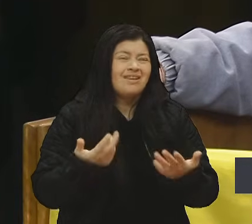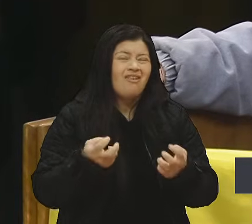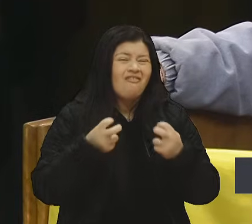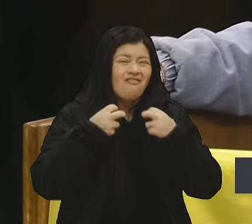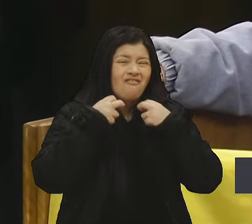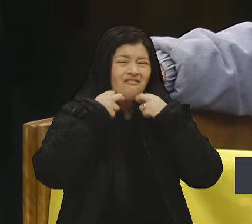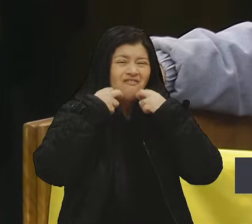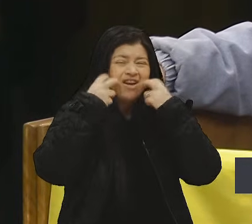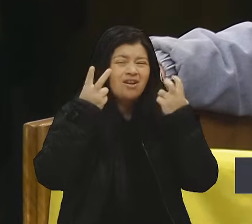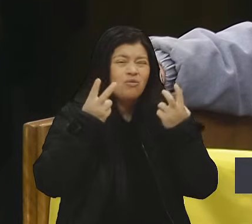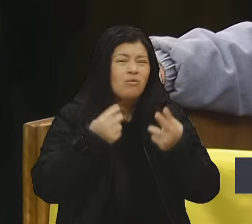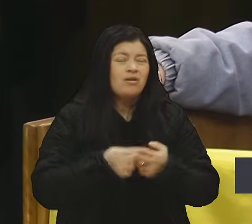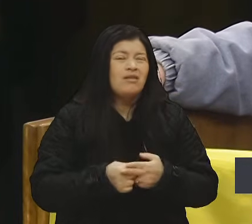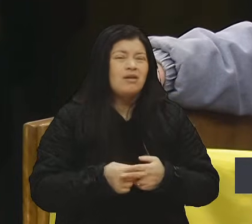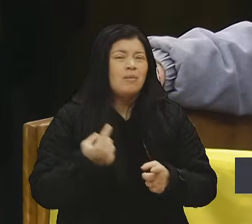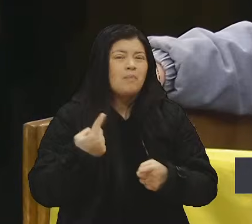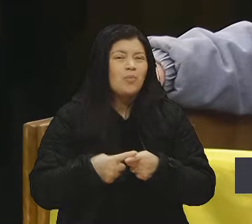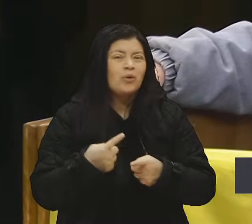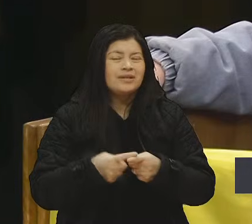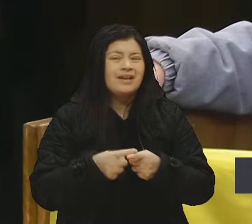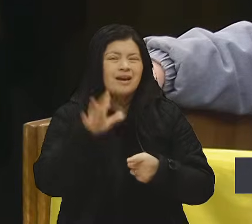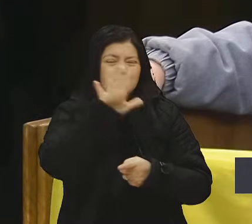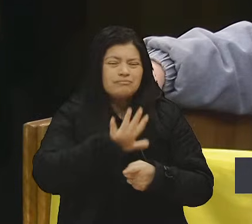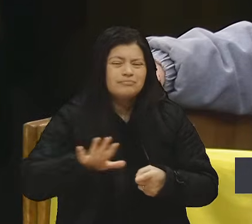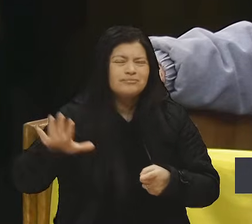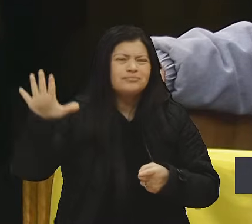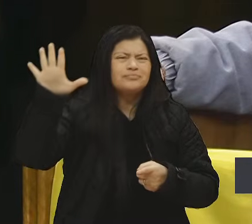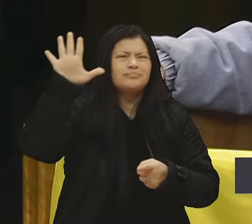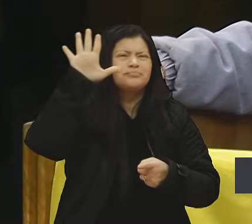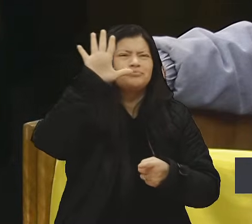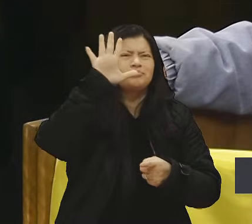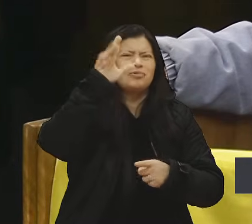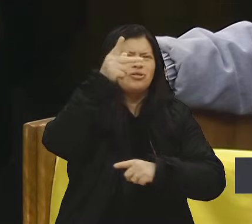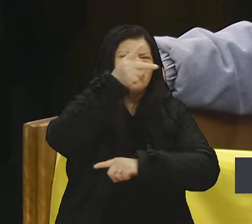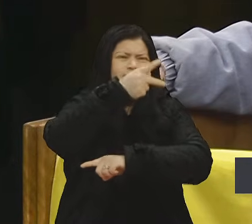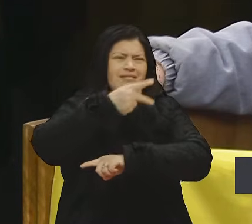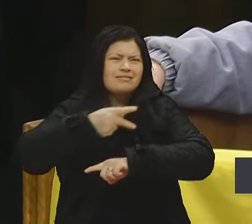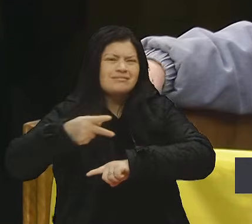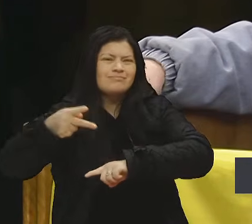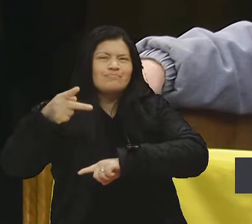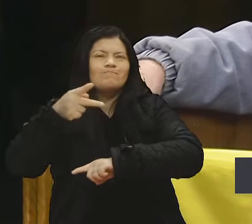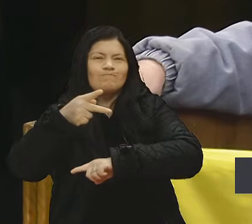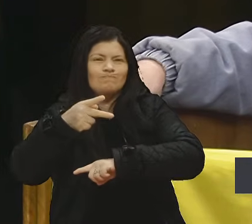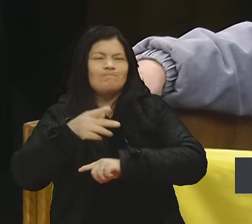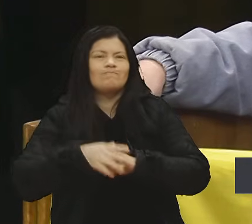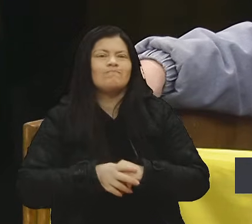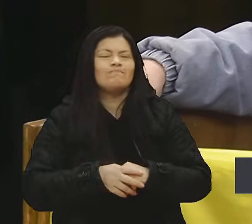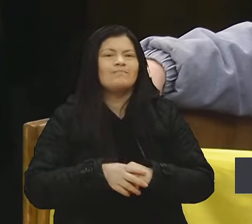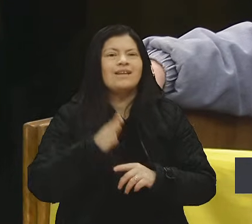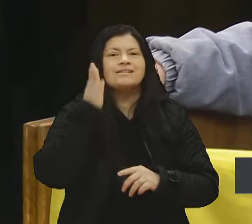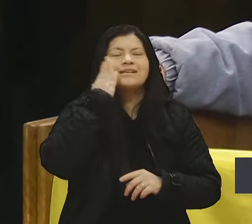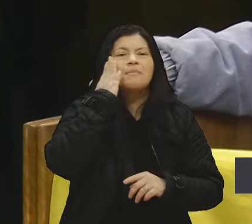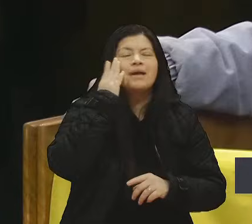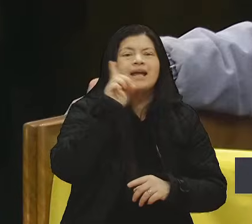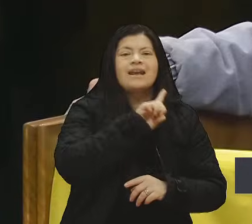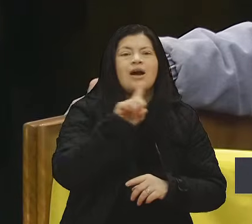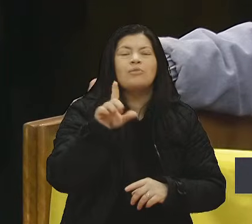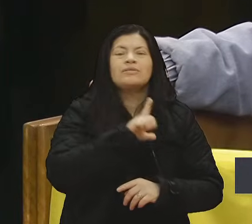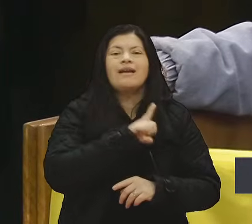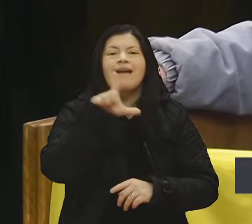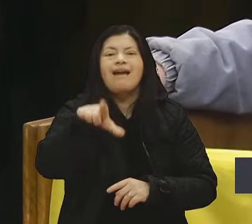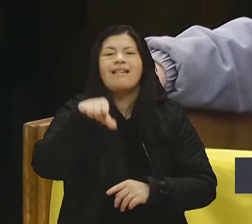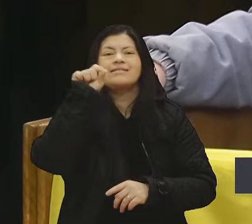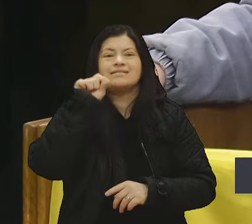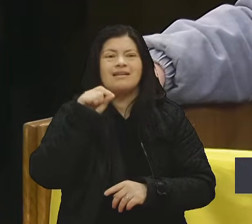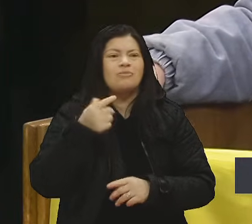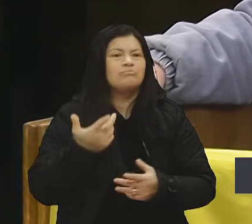porque isso, para mim, é um grande cenário desenhado, Lucas. É saber que não vai eleger, é saber